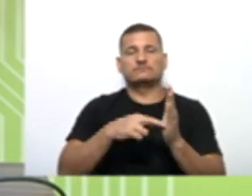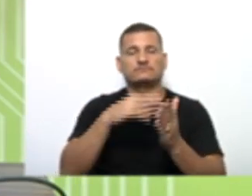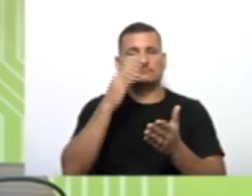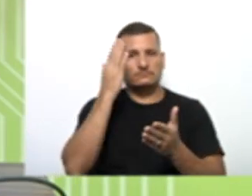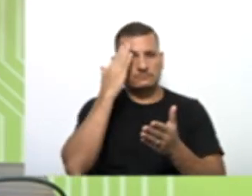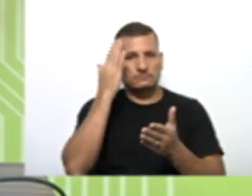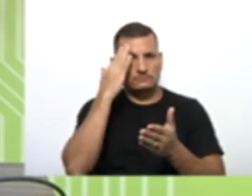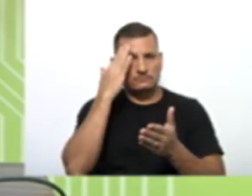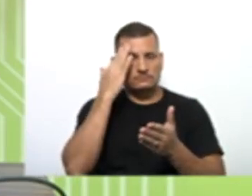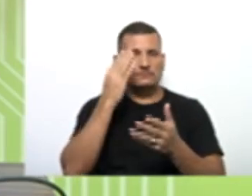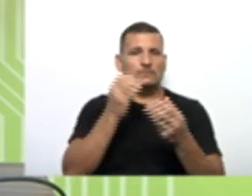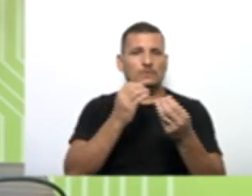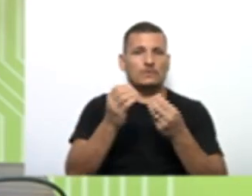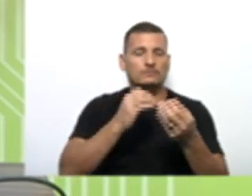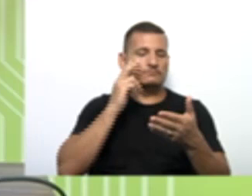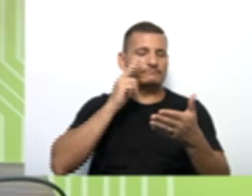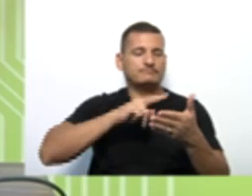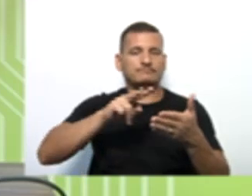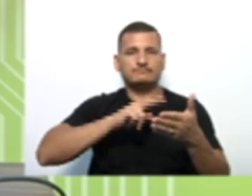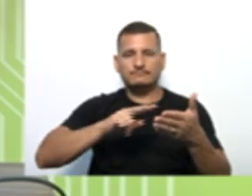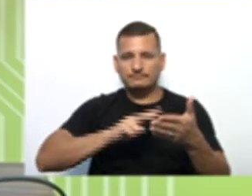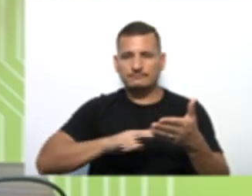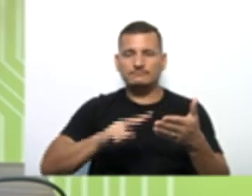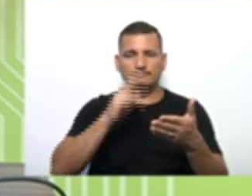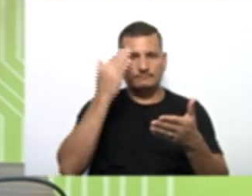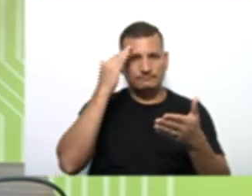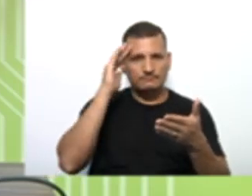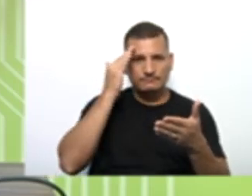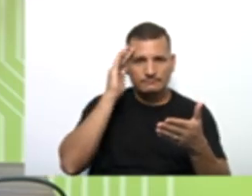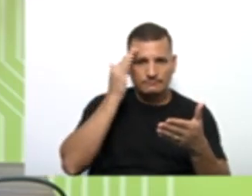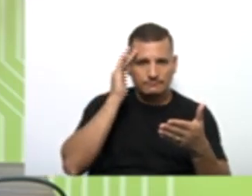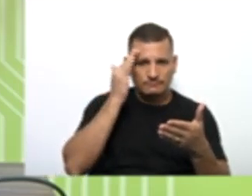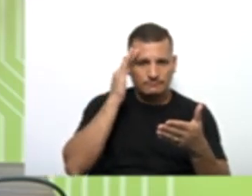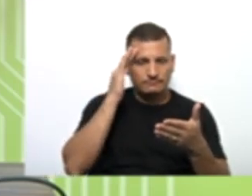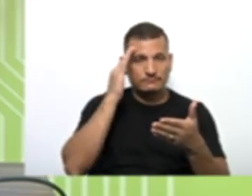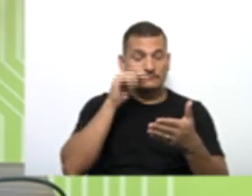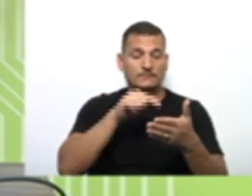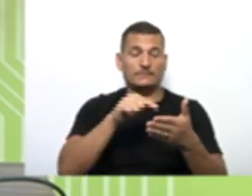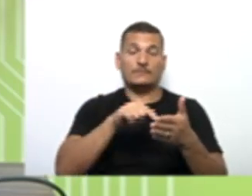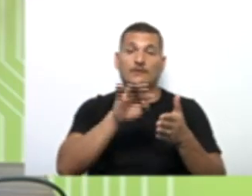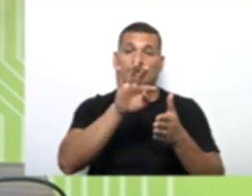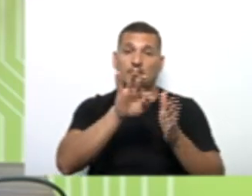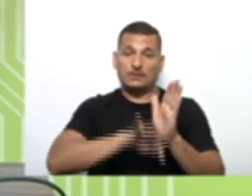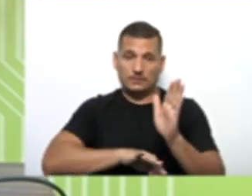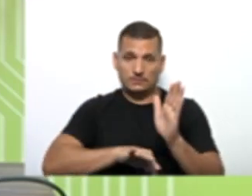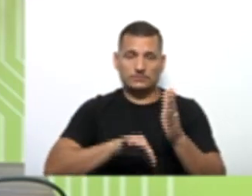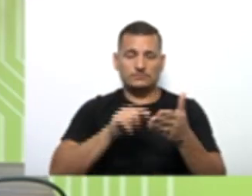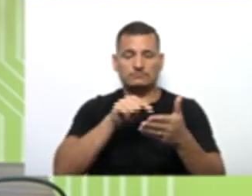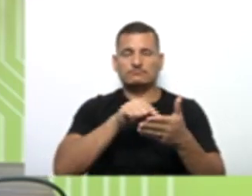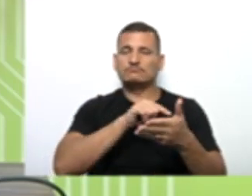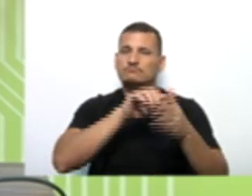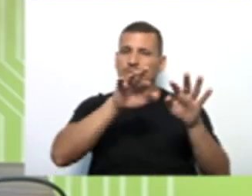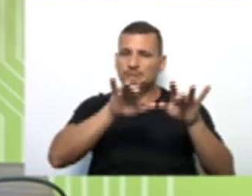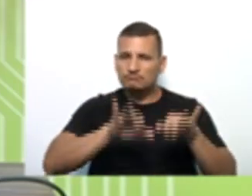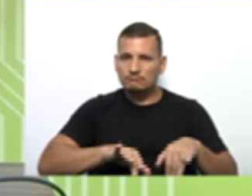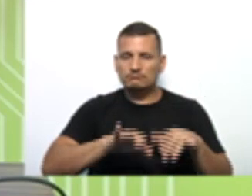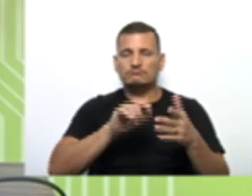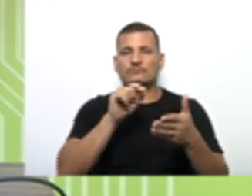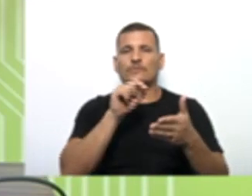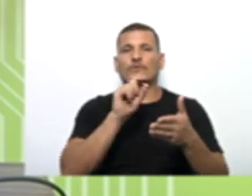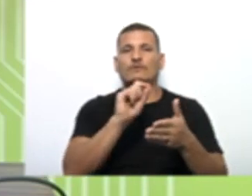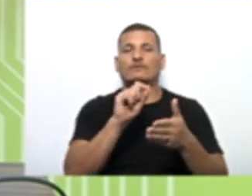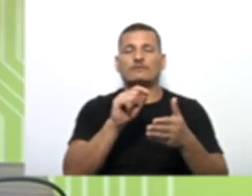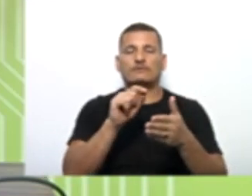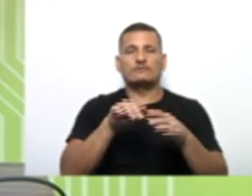conferir legibilidade, de conferir ao texto que está sendo escrito, que está sendo produzido, um padrão